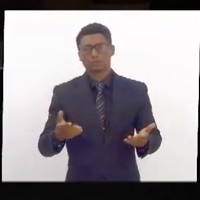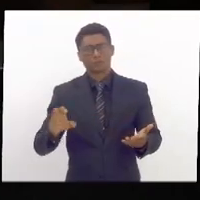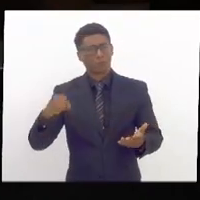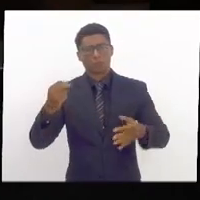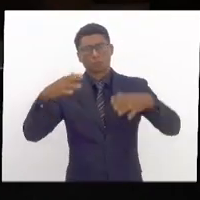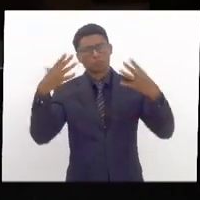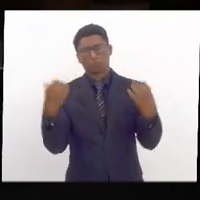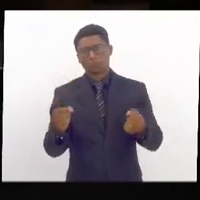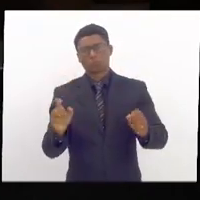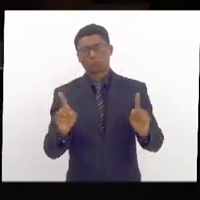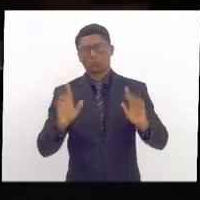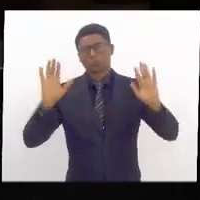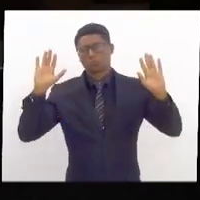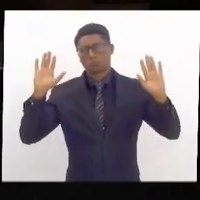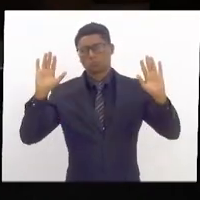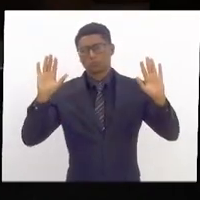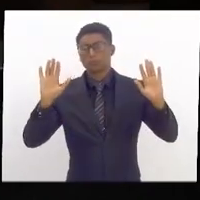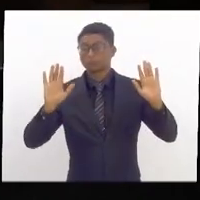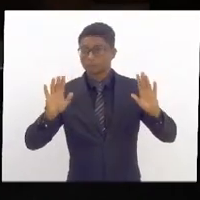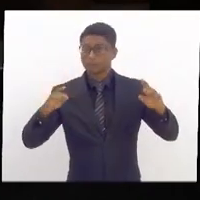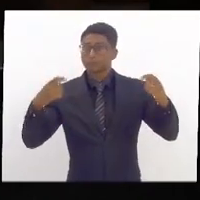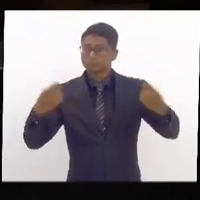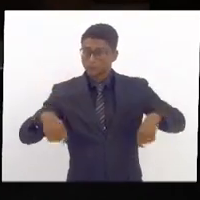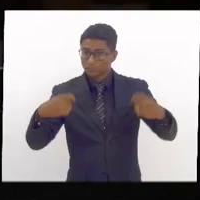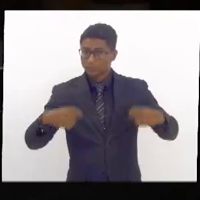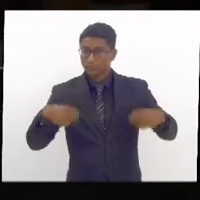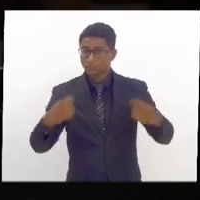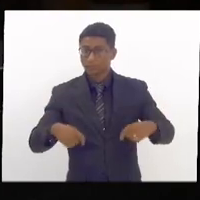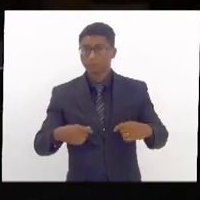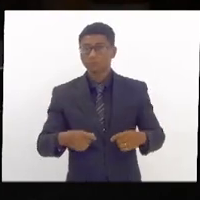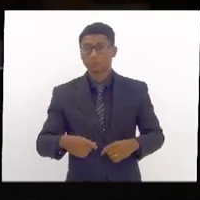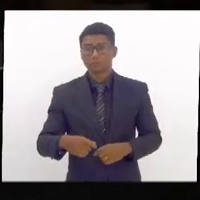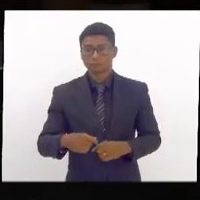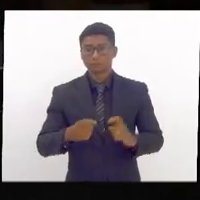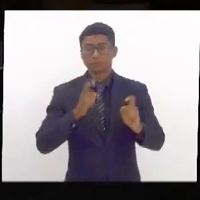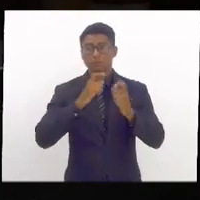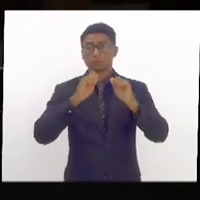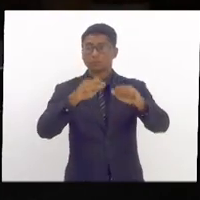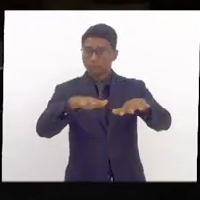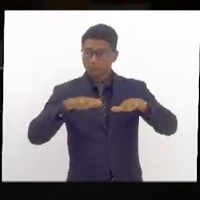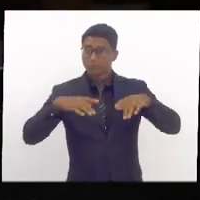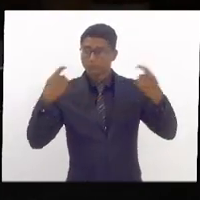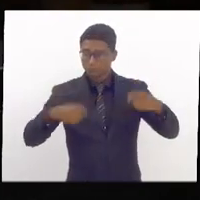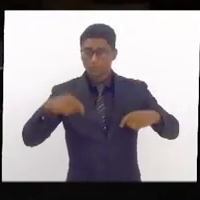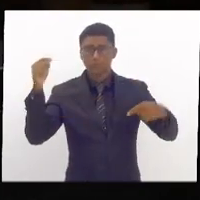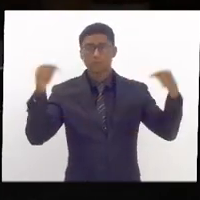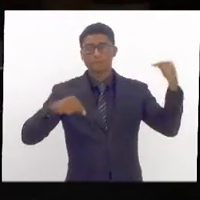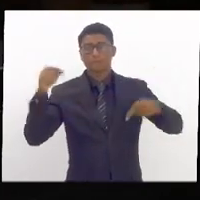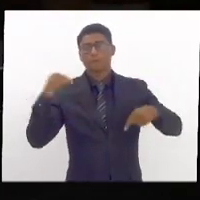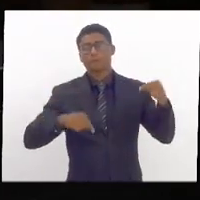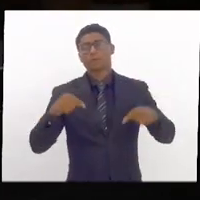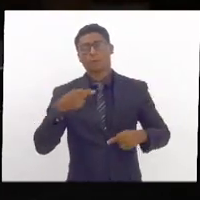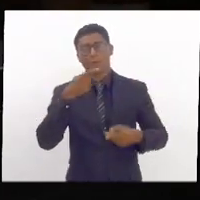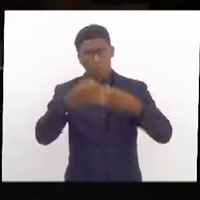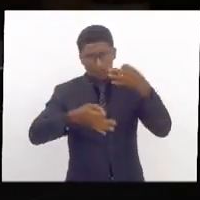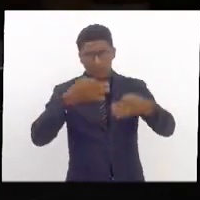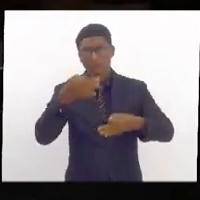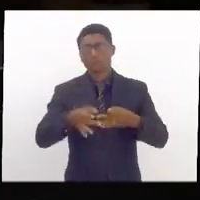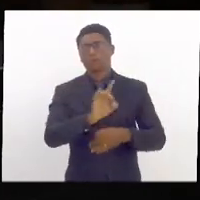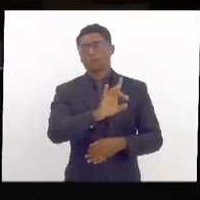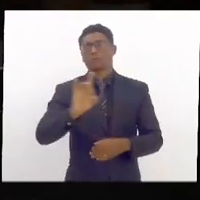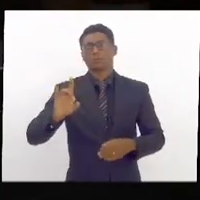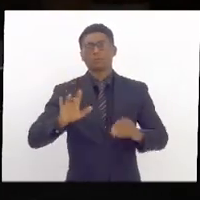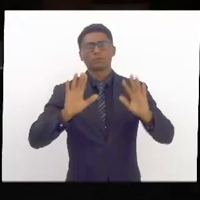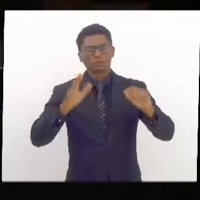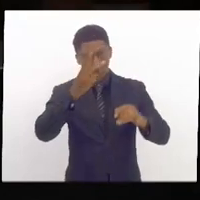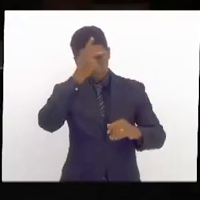relatório. Mas tem que ter... O parlamento tem que se posicionar em relação a essa matéria. O que nós não podemos aceitar é do